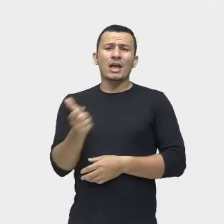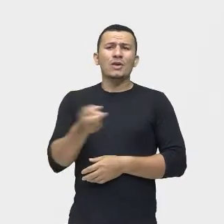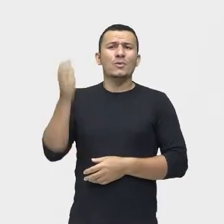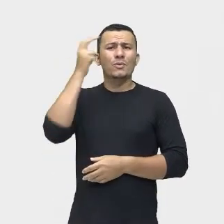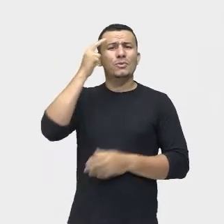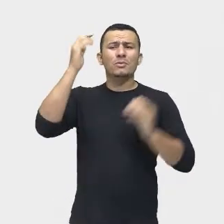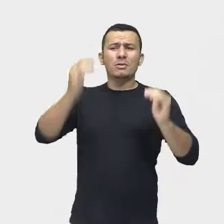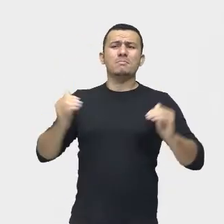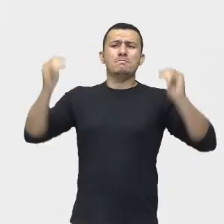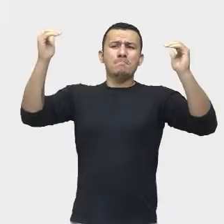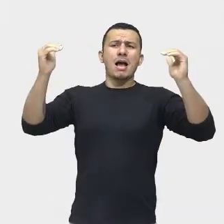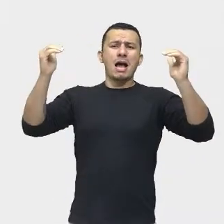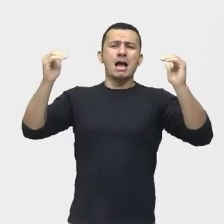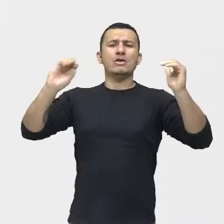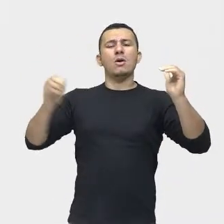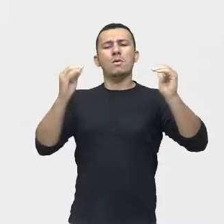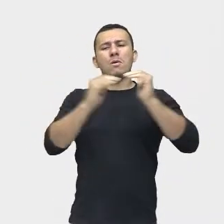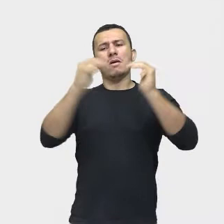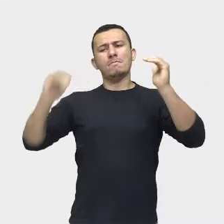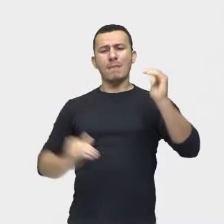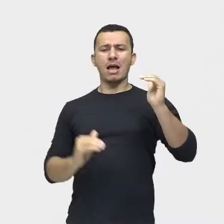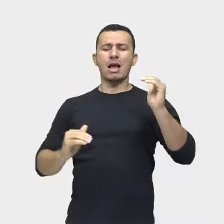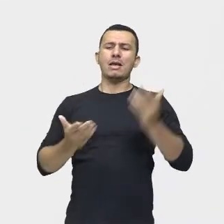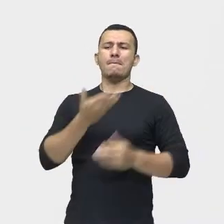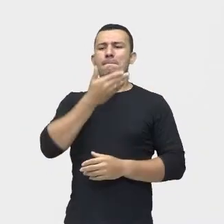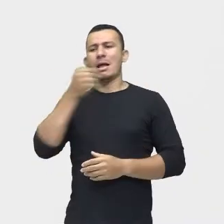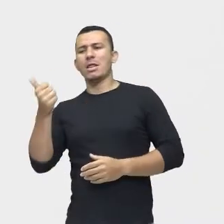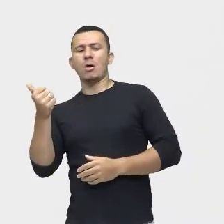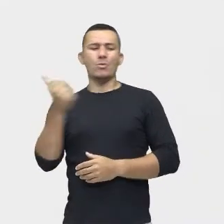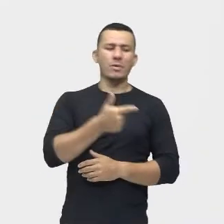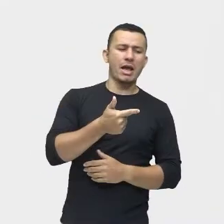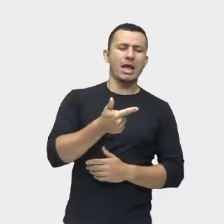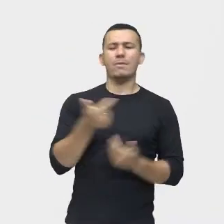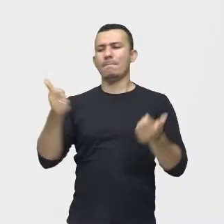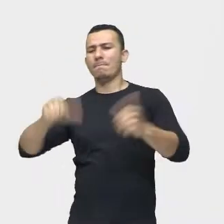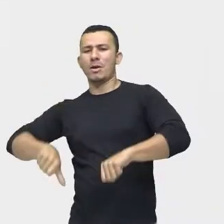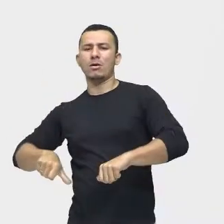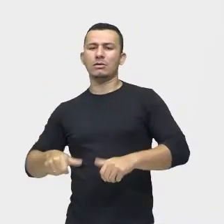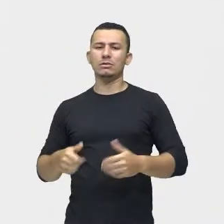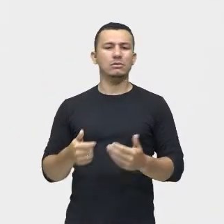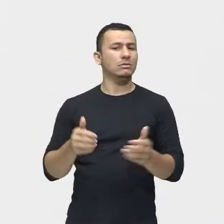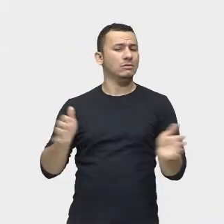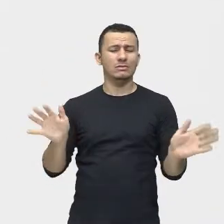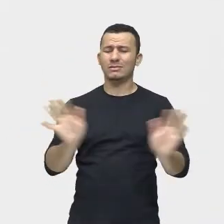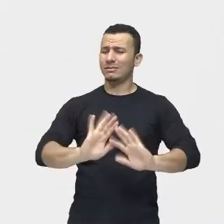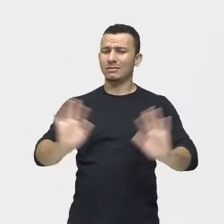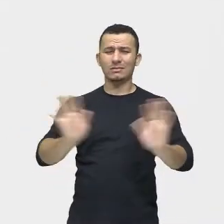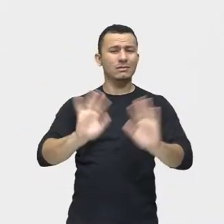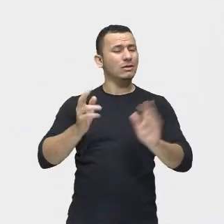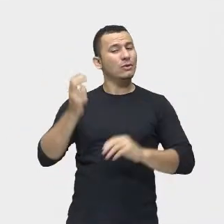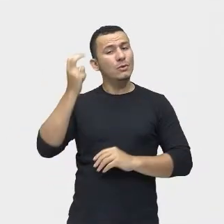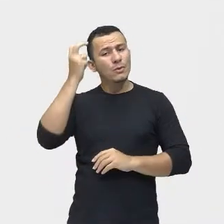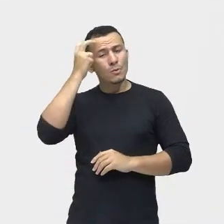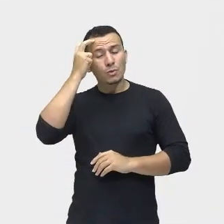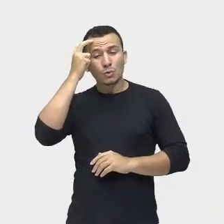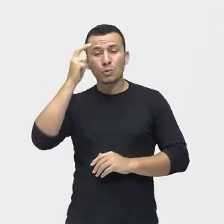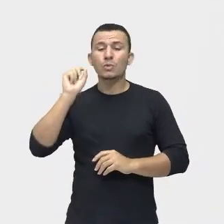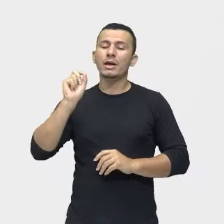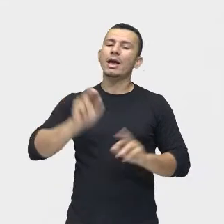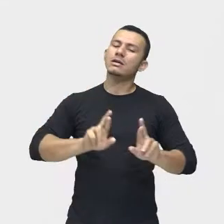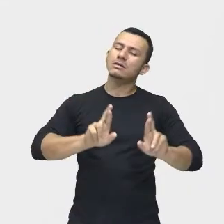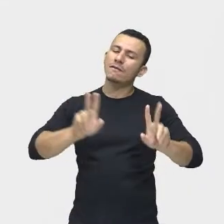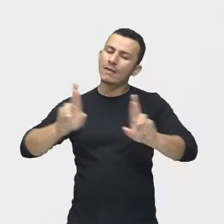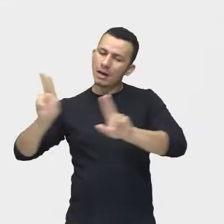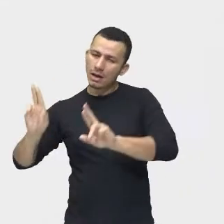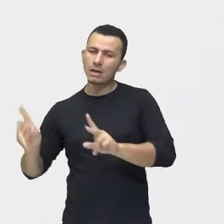superior ou inferior, melhor ou pior. mas sim culturas diferentes e